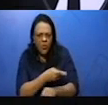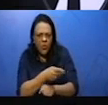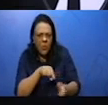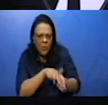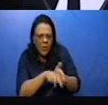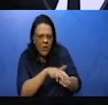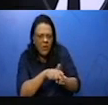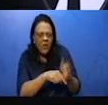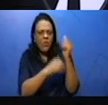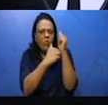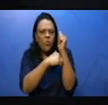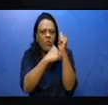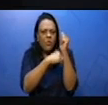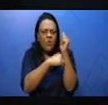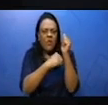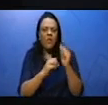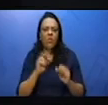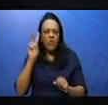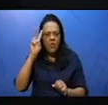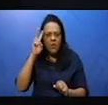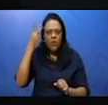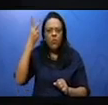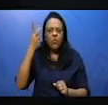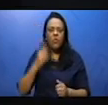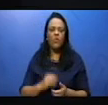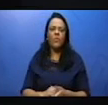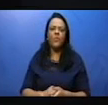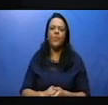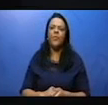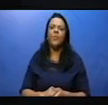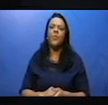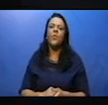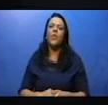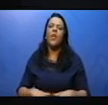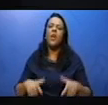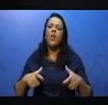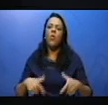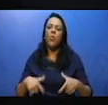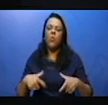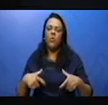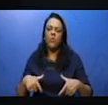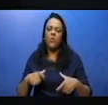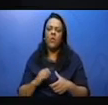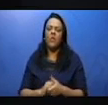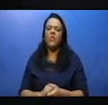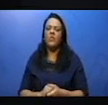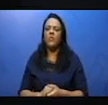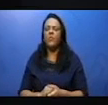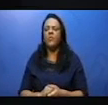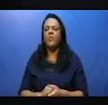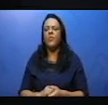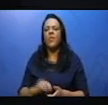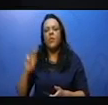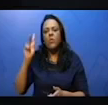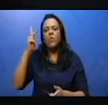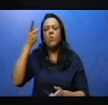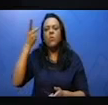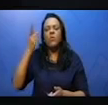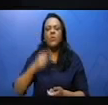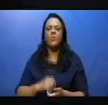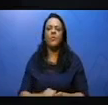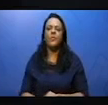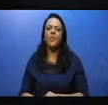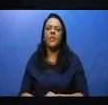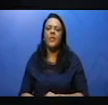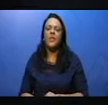aí corajoso. O espaço onde é criado o cenário da história, normalmente é um